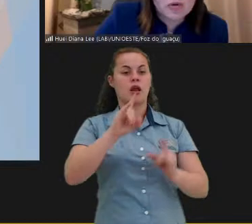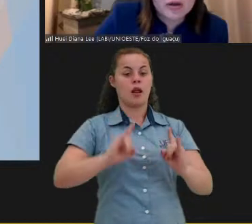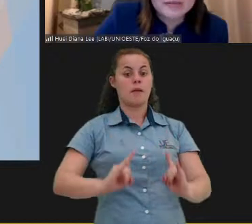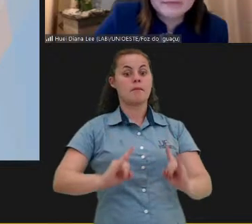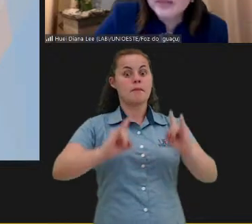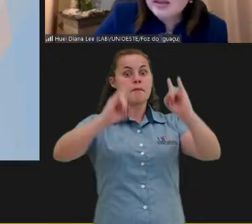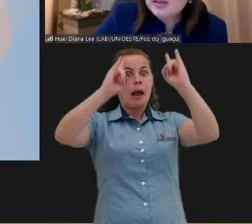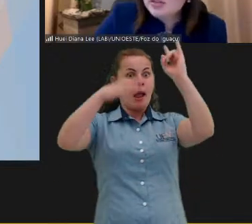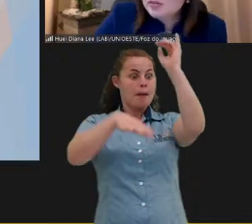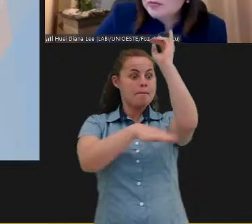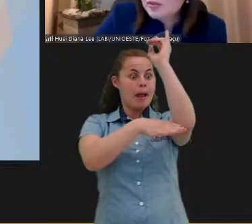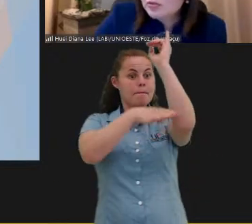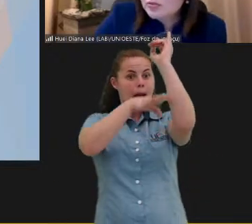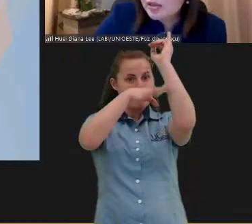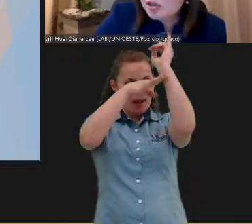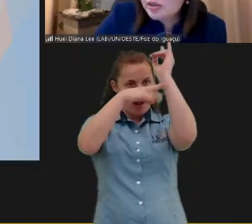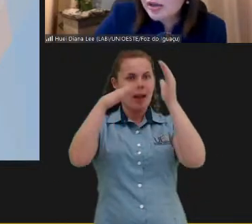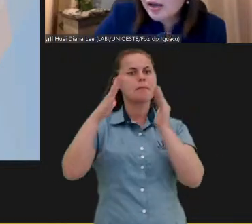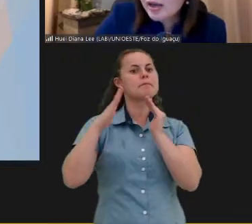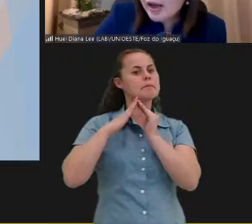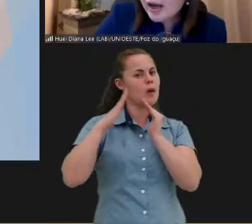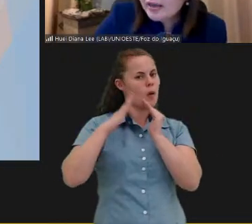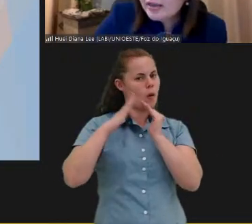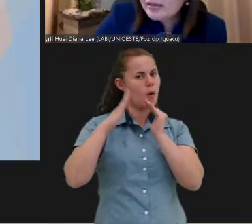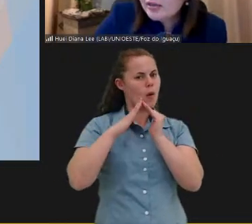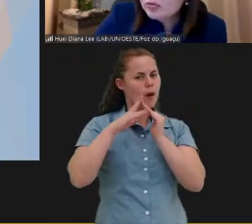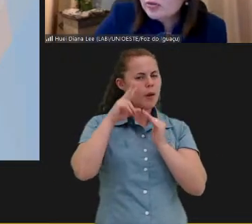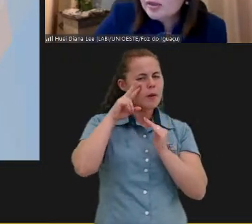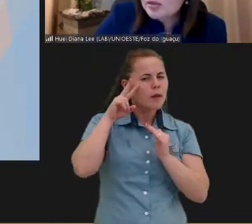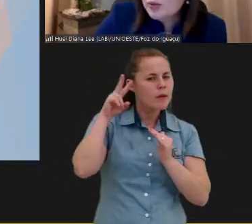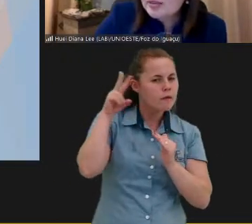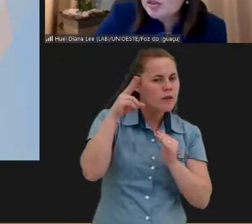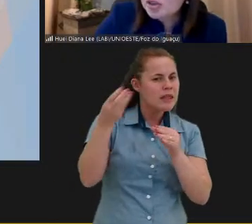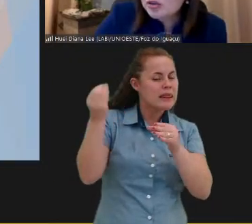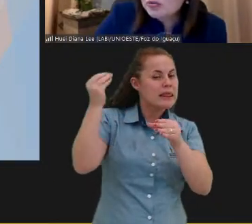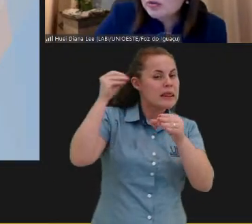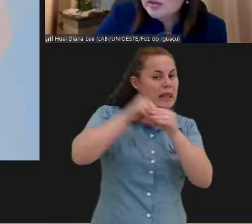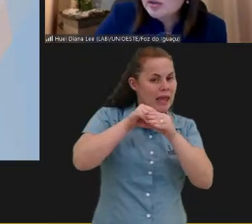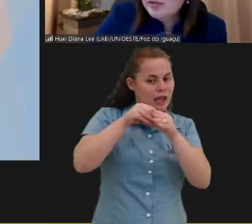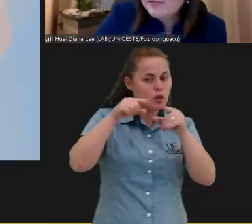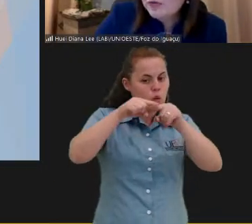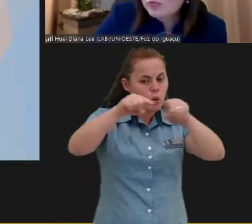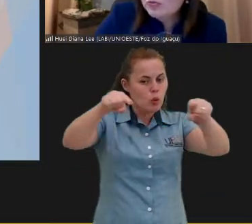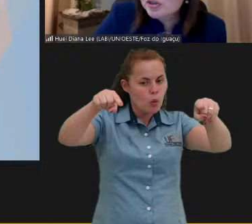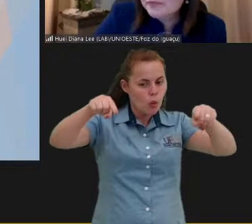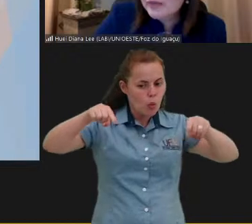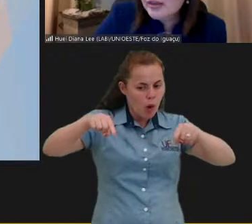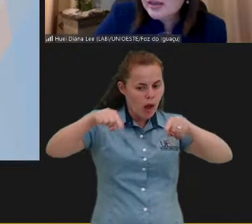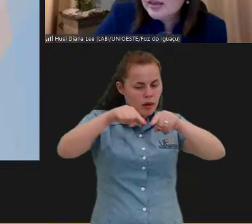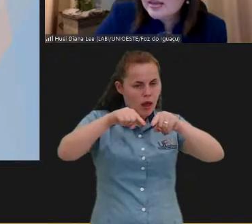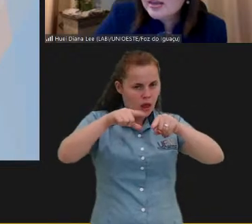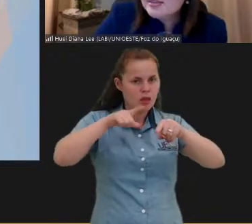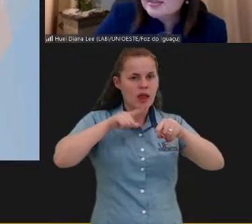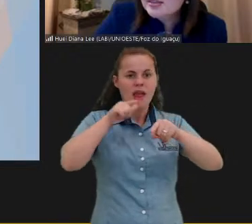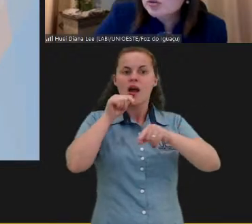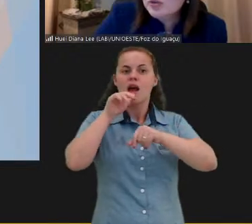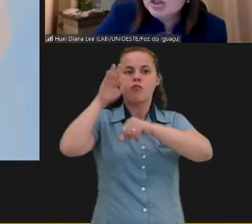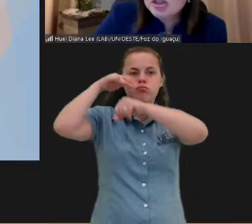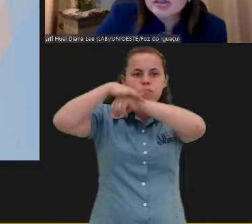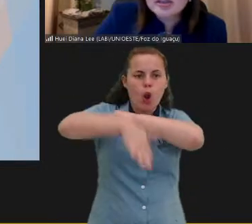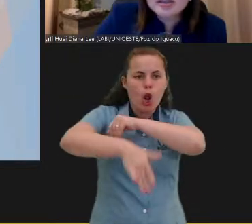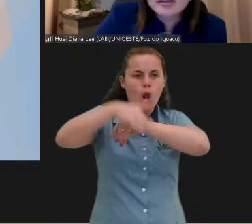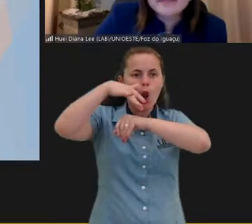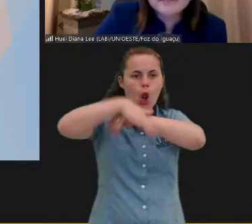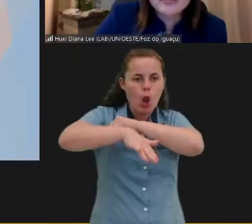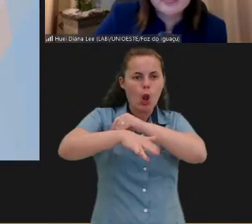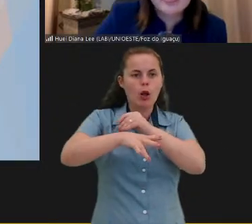onde ele mora. Não sei se vocês conseguem enxergar. Aqui dentro desse quadradinho tem uma fonte. E essa